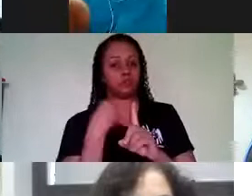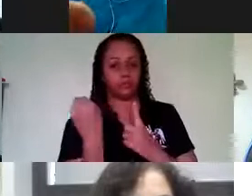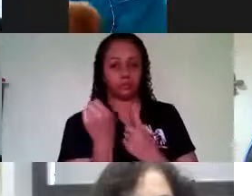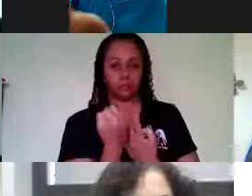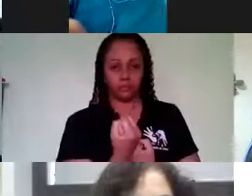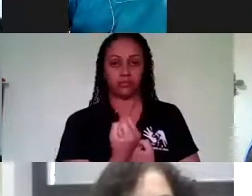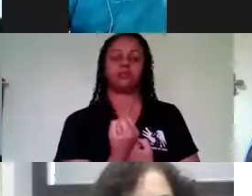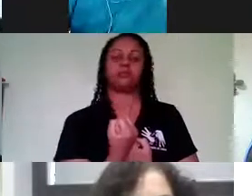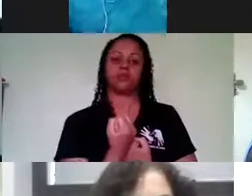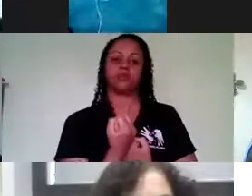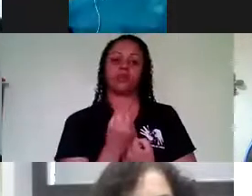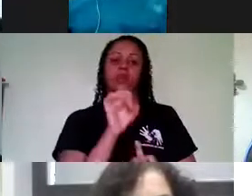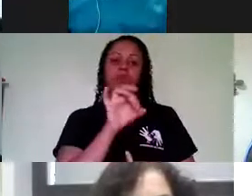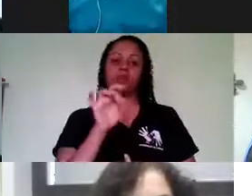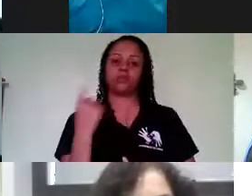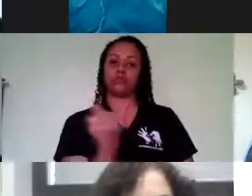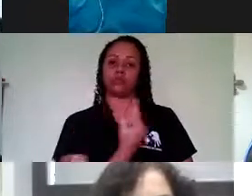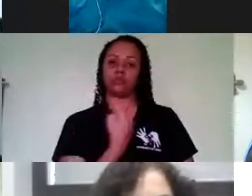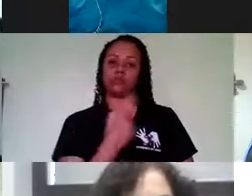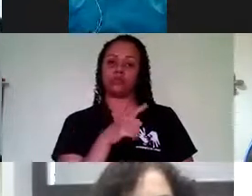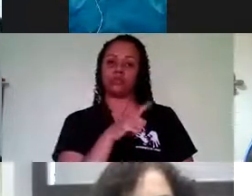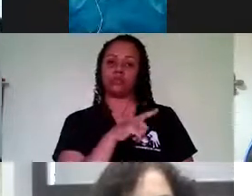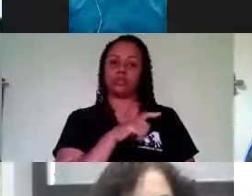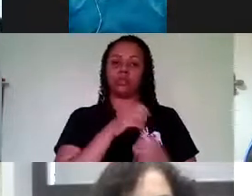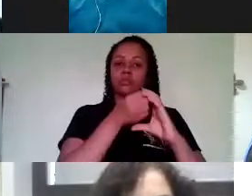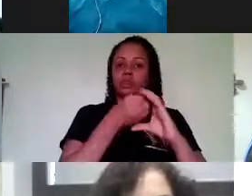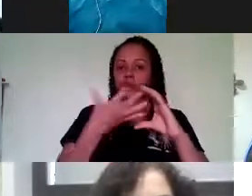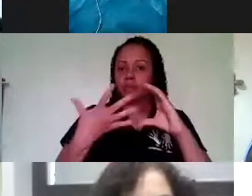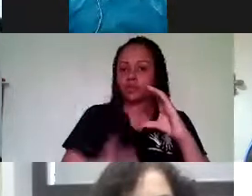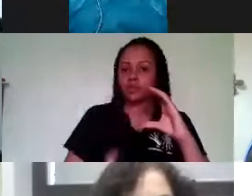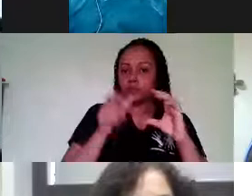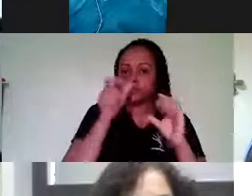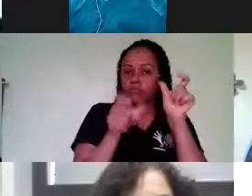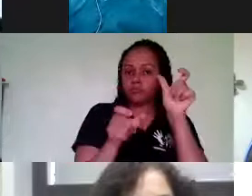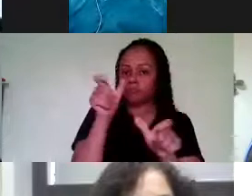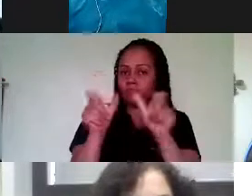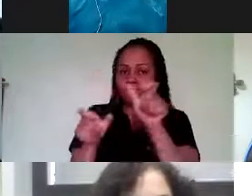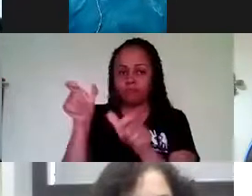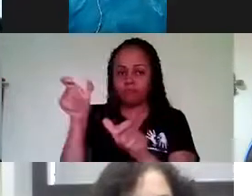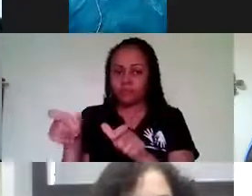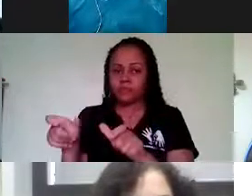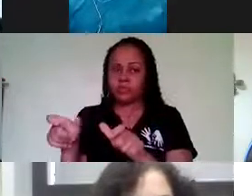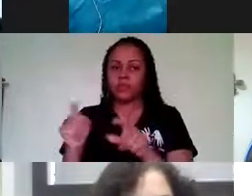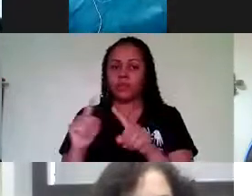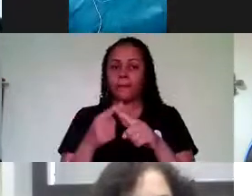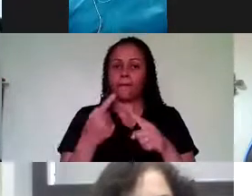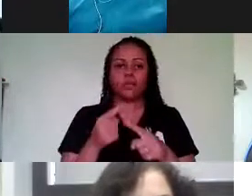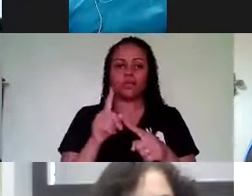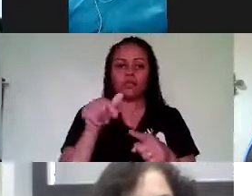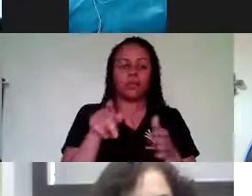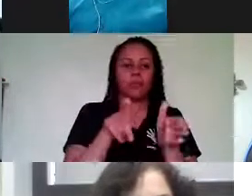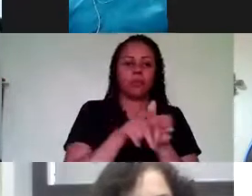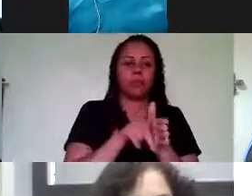temos as nossas características e que nenhum de nós é definido por uma ou outra dessas características, mas pelo conjunto daquilo que